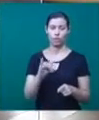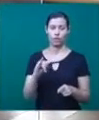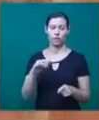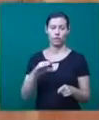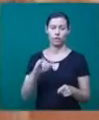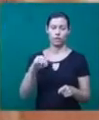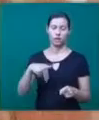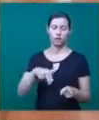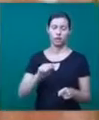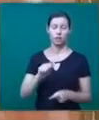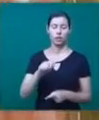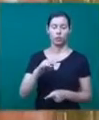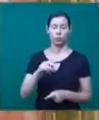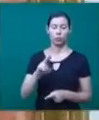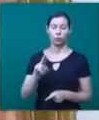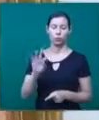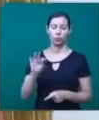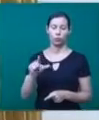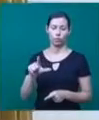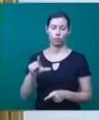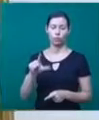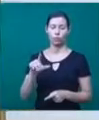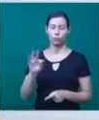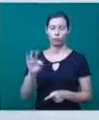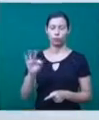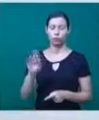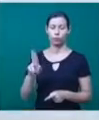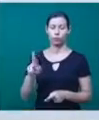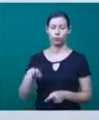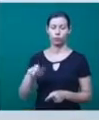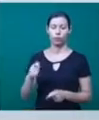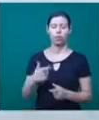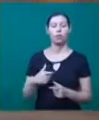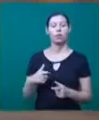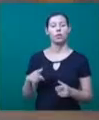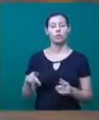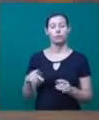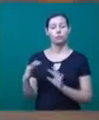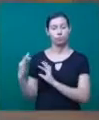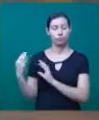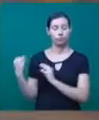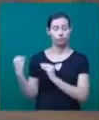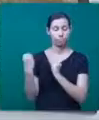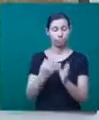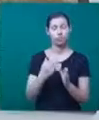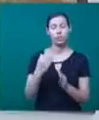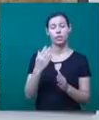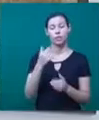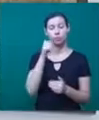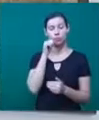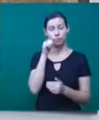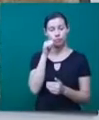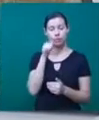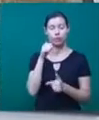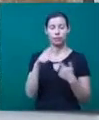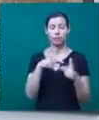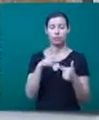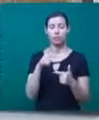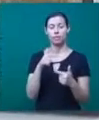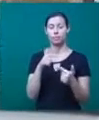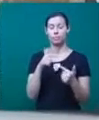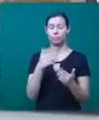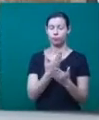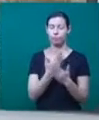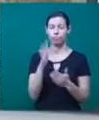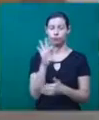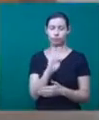do Brasil. Esta obra aqui foi enviada por uma artista que está morando na França. Segundo a professora, essa exposição é só uma das